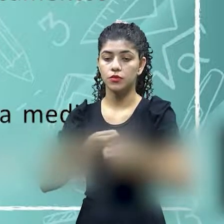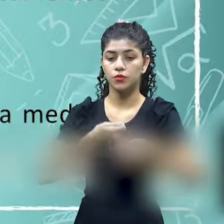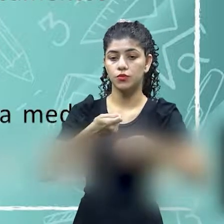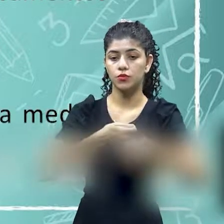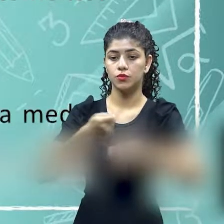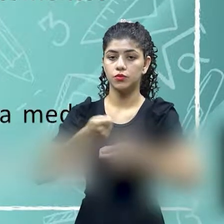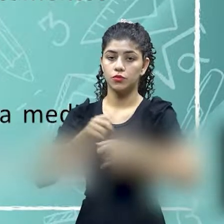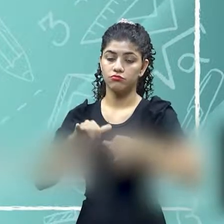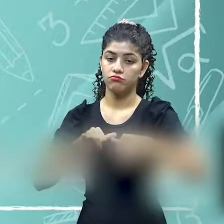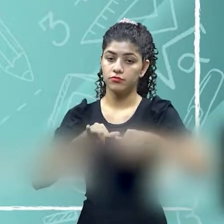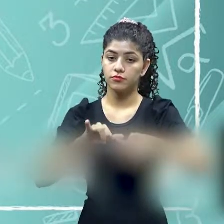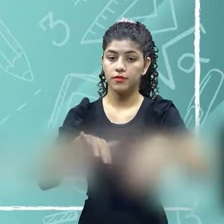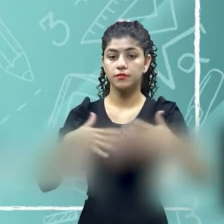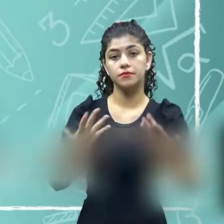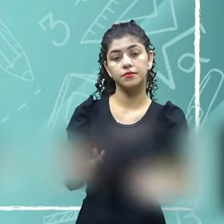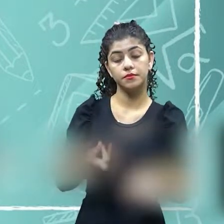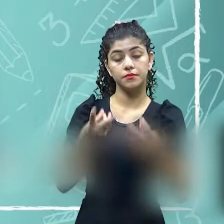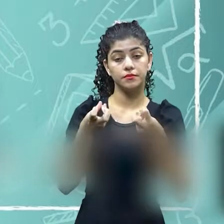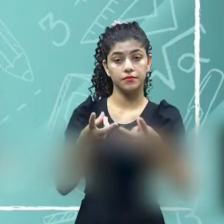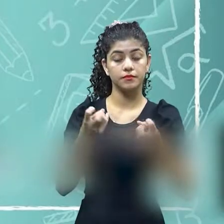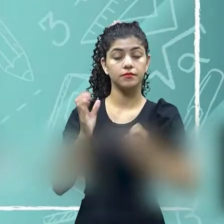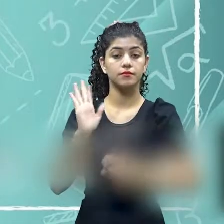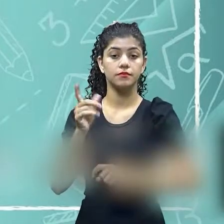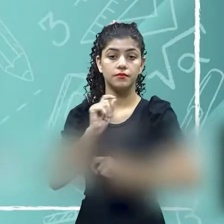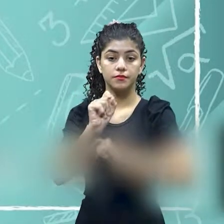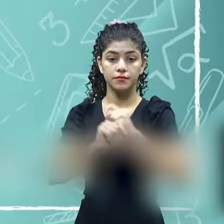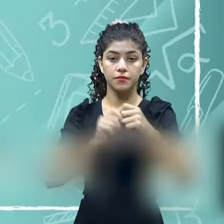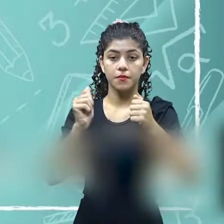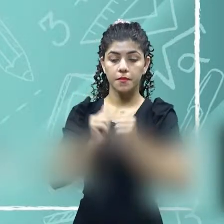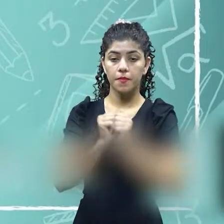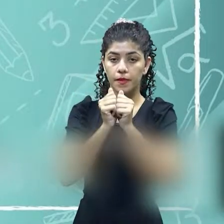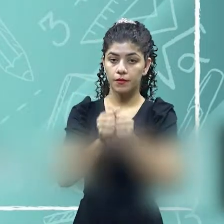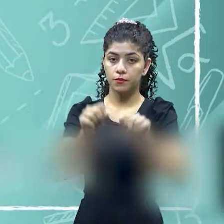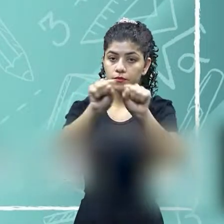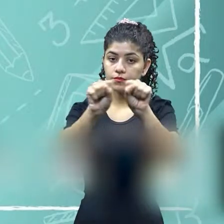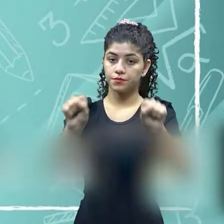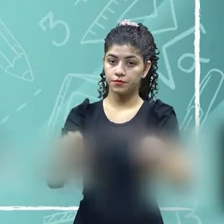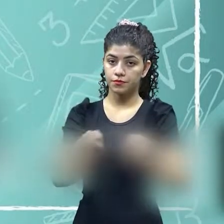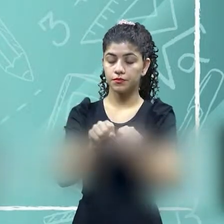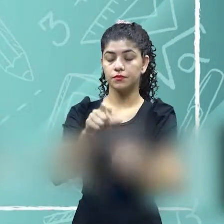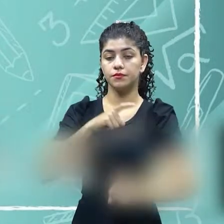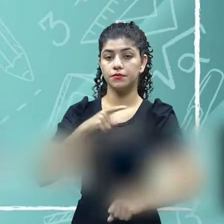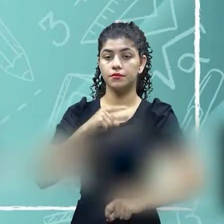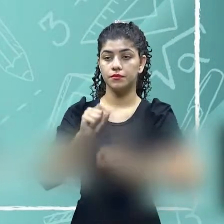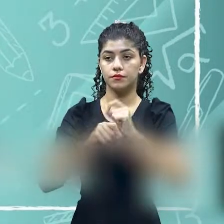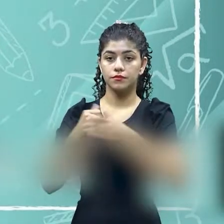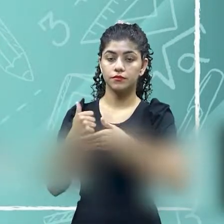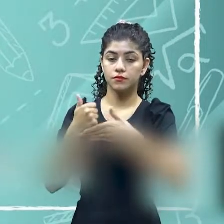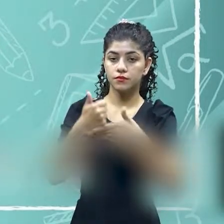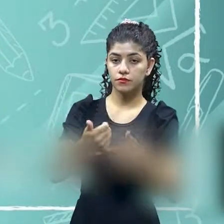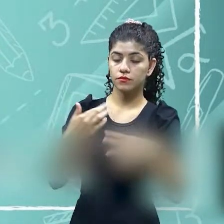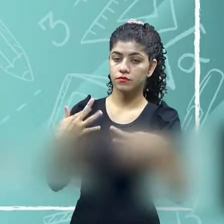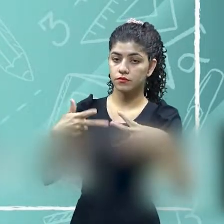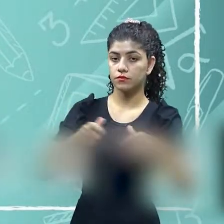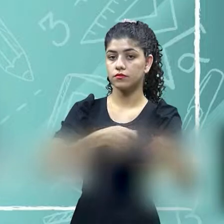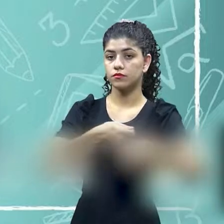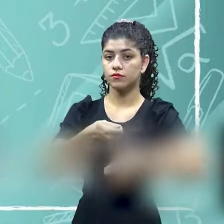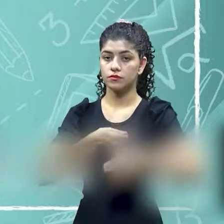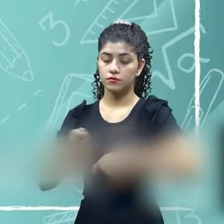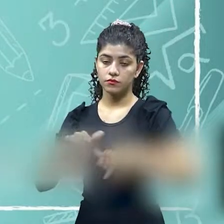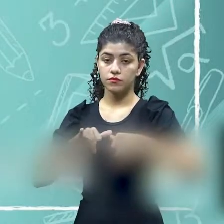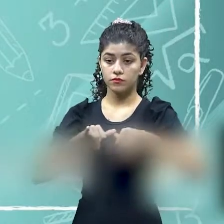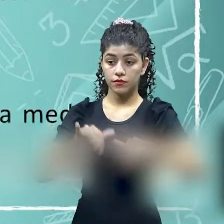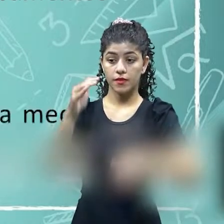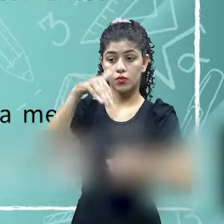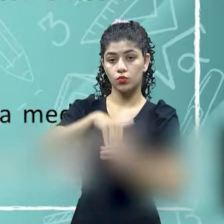comércio exterior. Então já observamos que está vinculado a um sistema que vai auxiliar todo o controle de comércio dentro